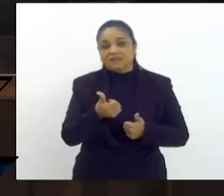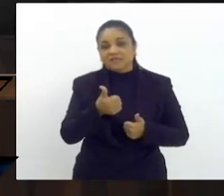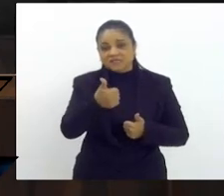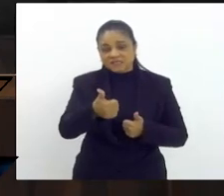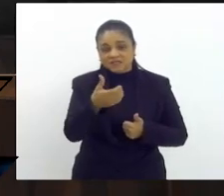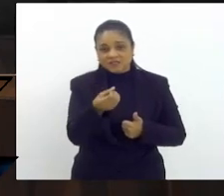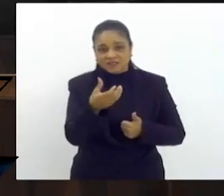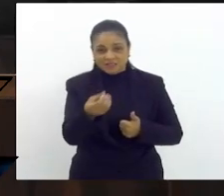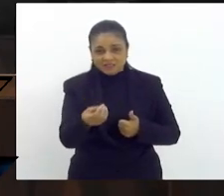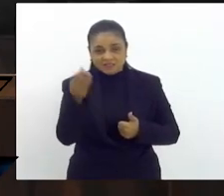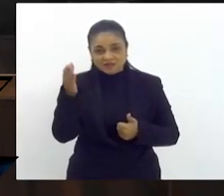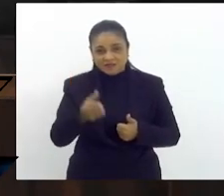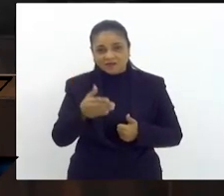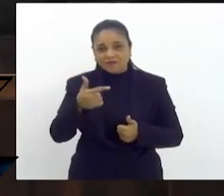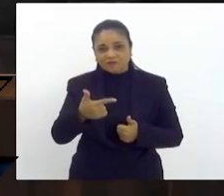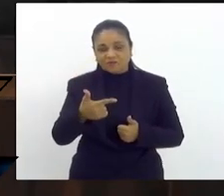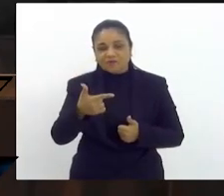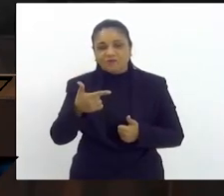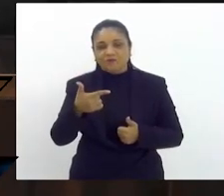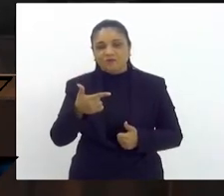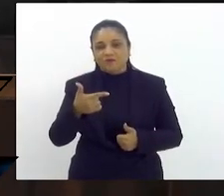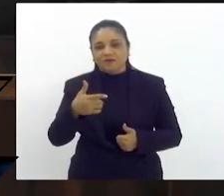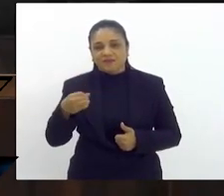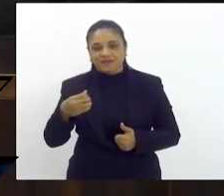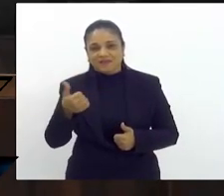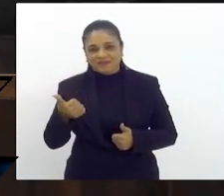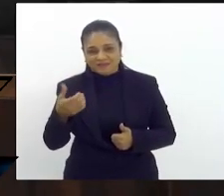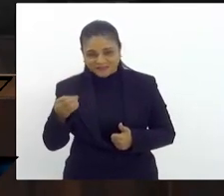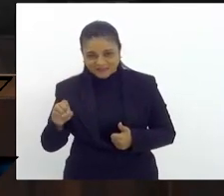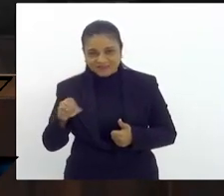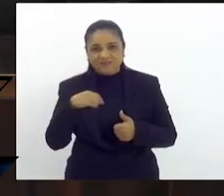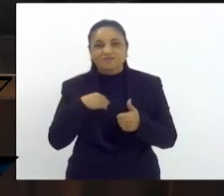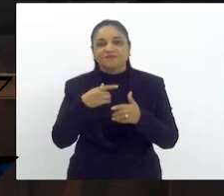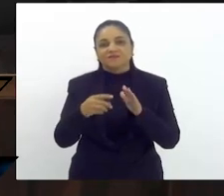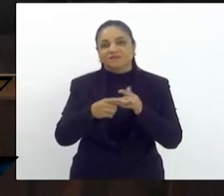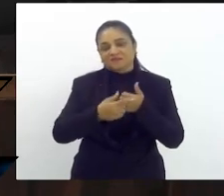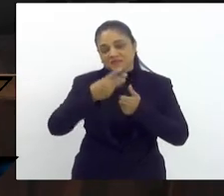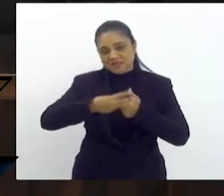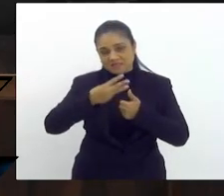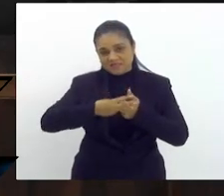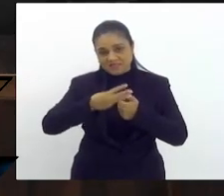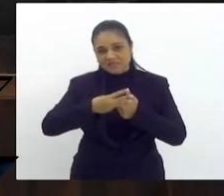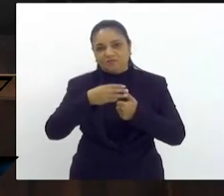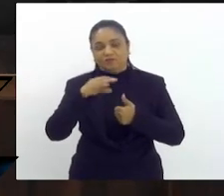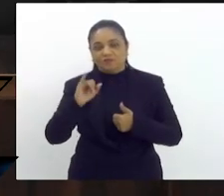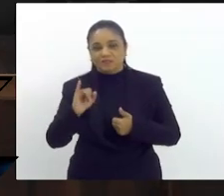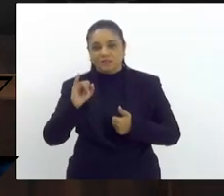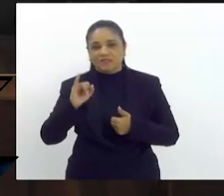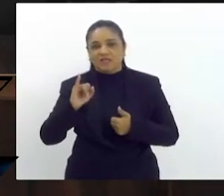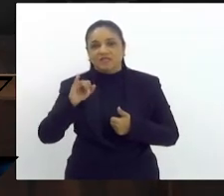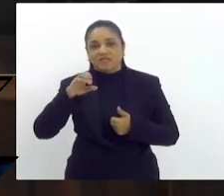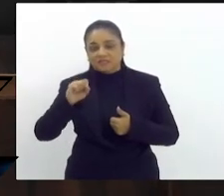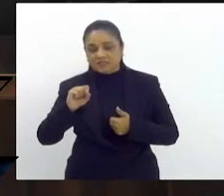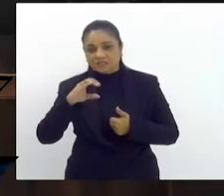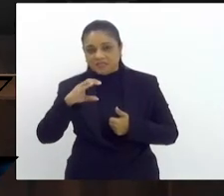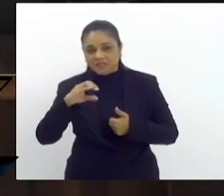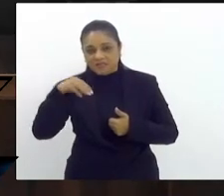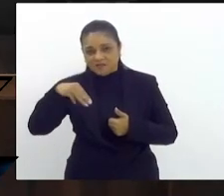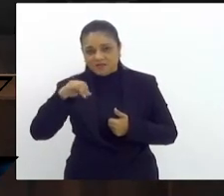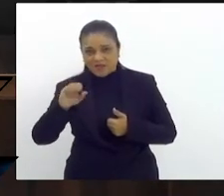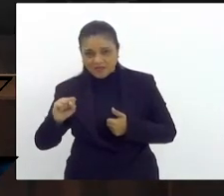de 2017 e na cláusula décima terceira do convênio cms número 190/2017